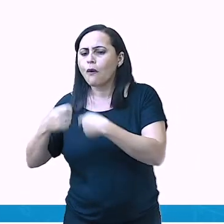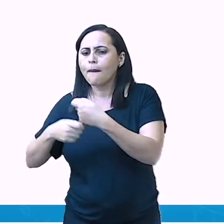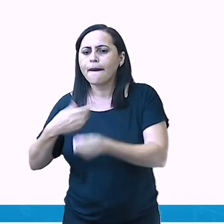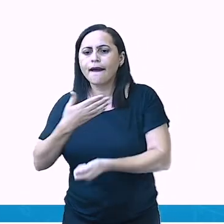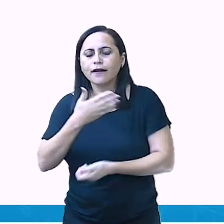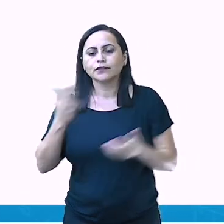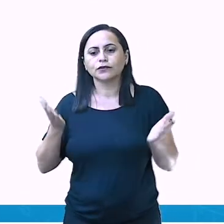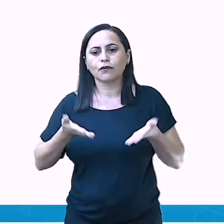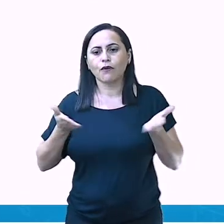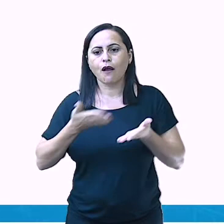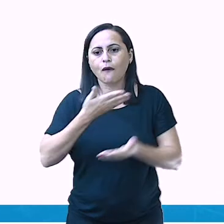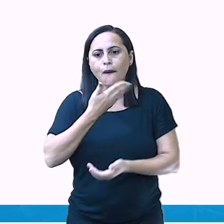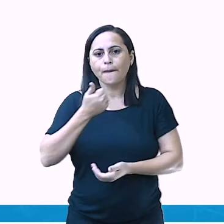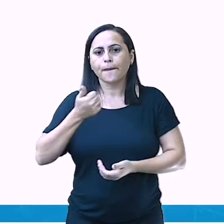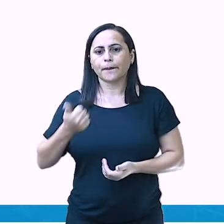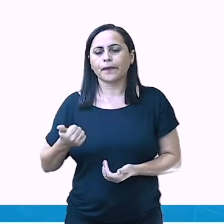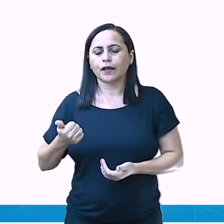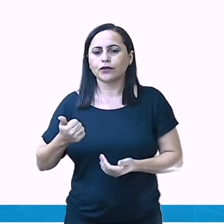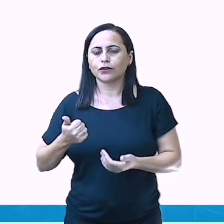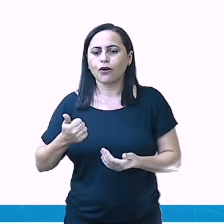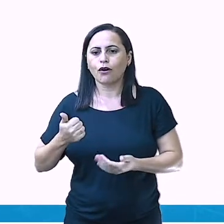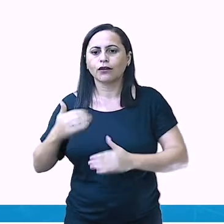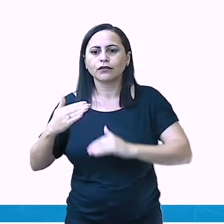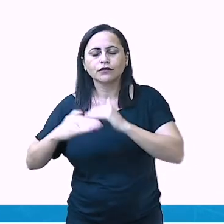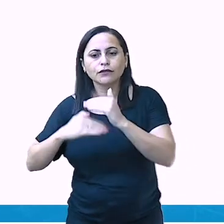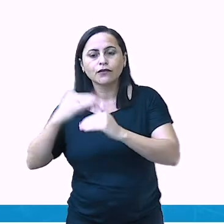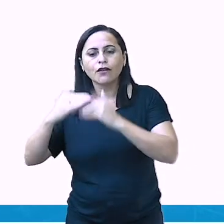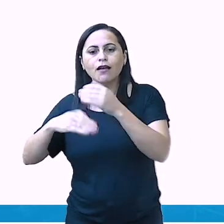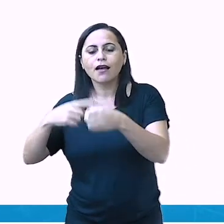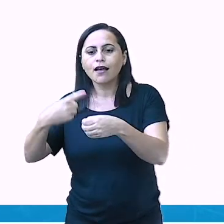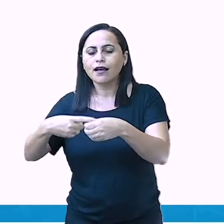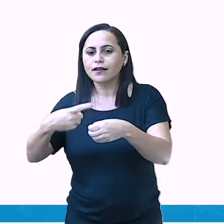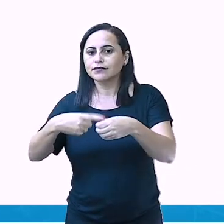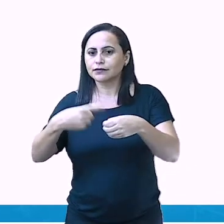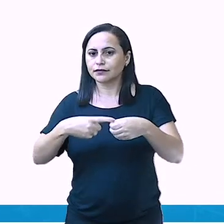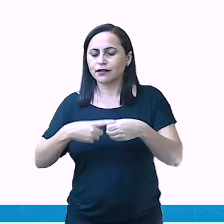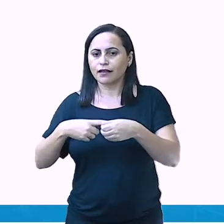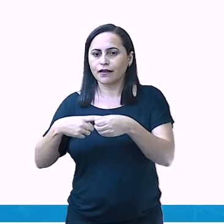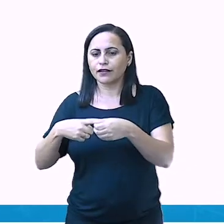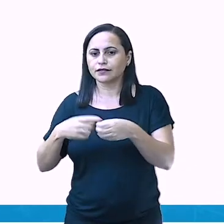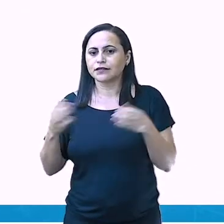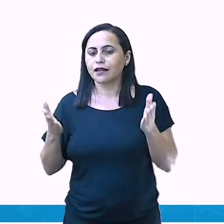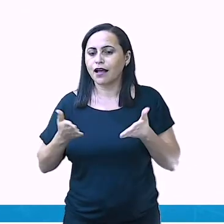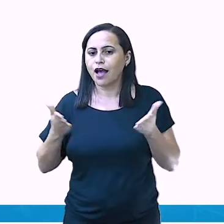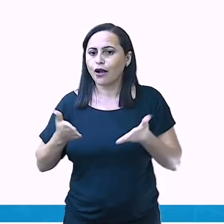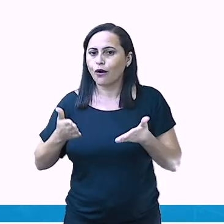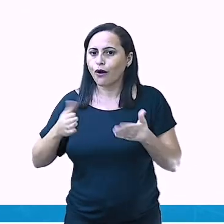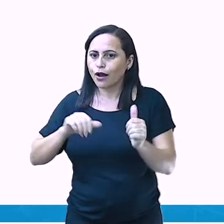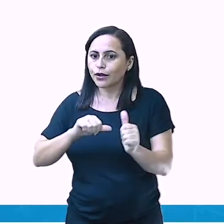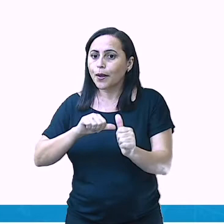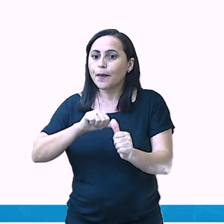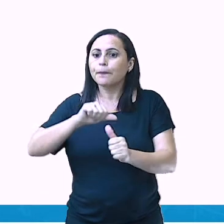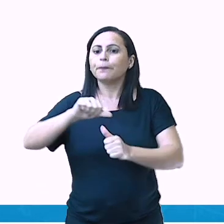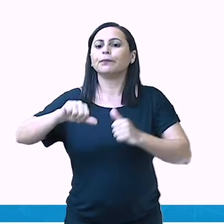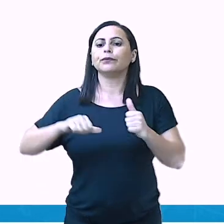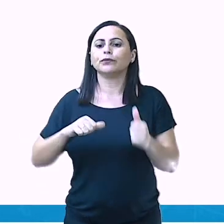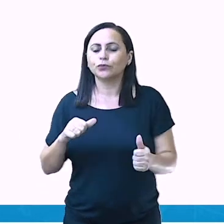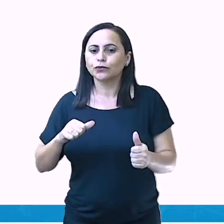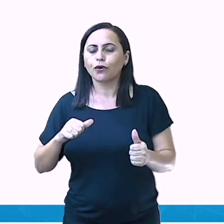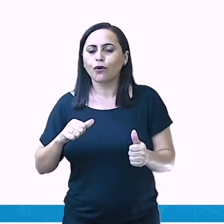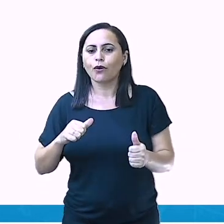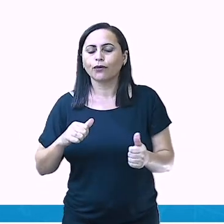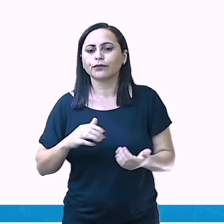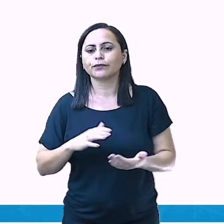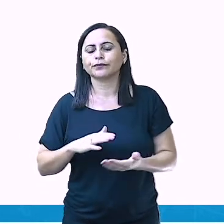consequência, as cidades começam a mudar de estrutura. Porque ali agora é o seguinte, vão tendo pessoas mais